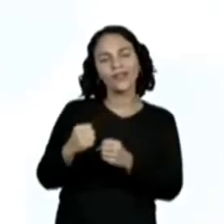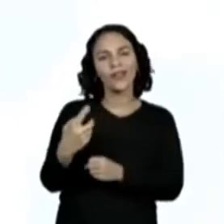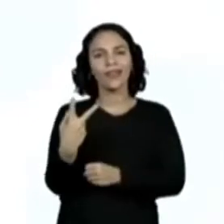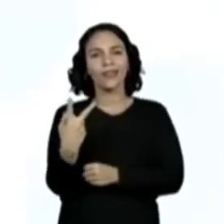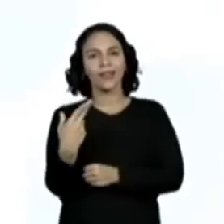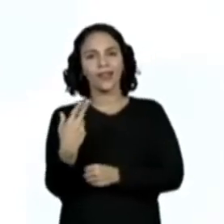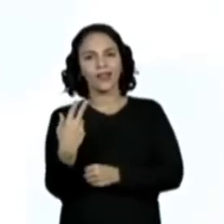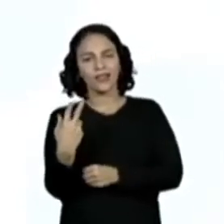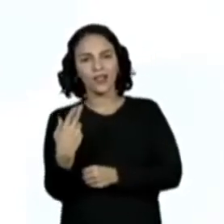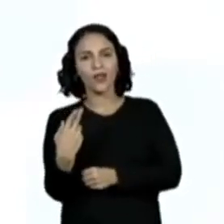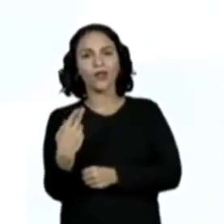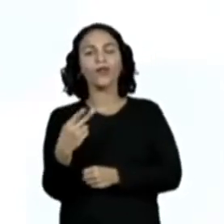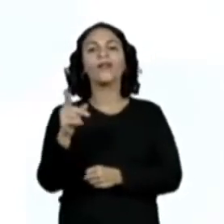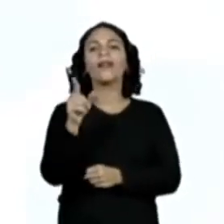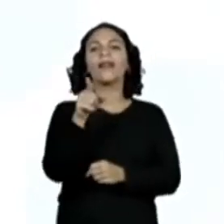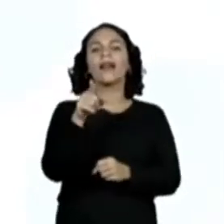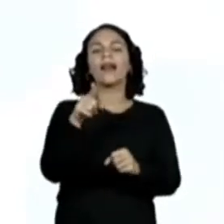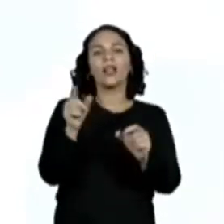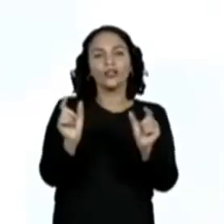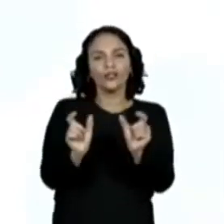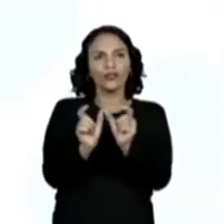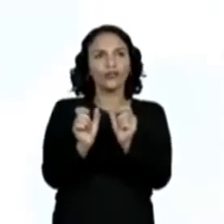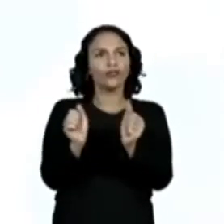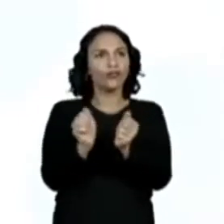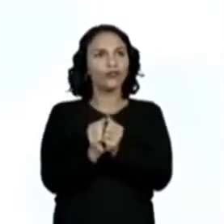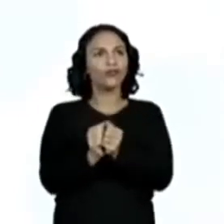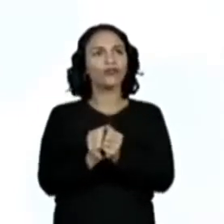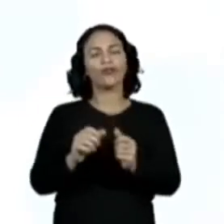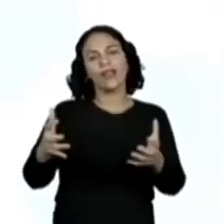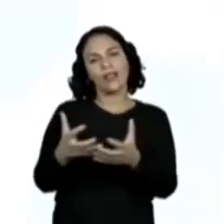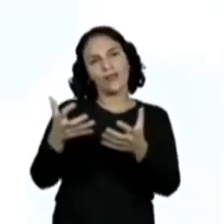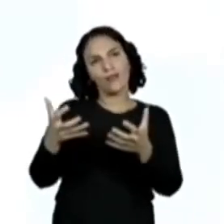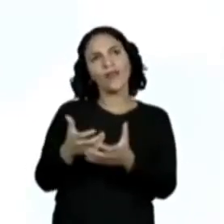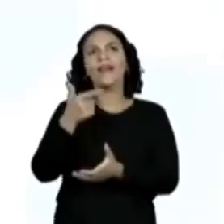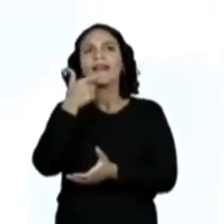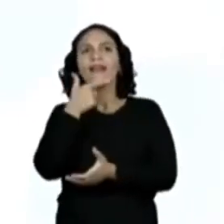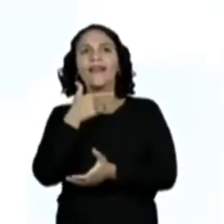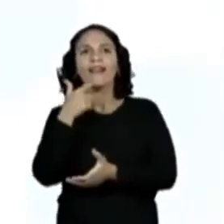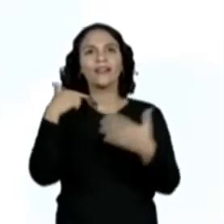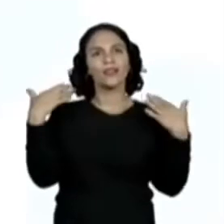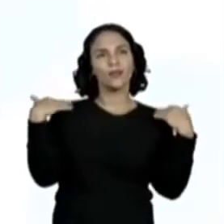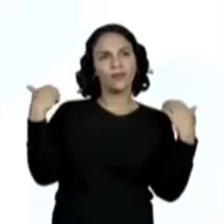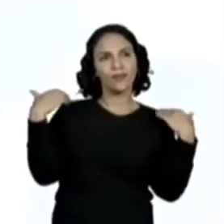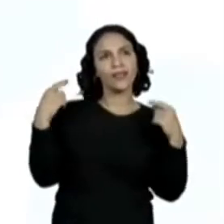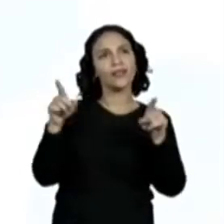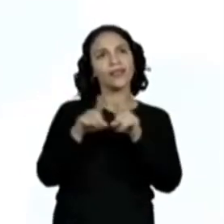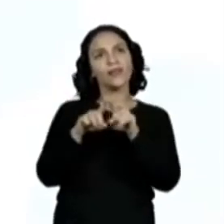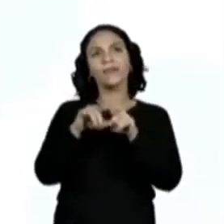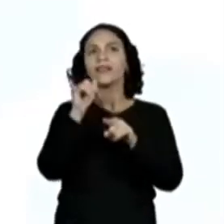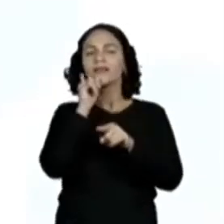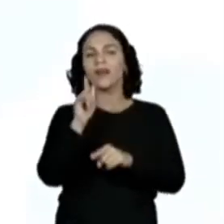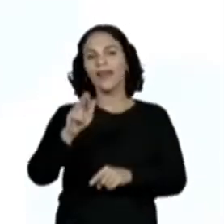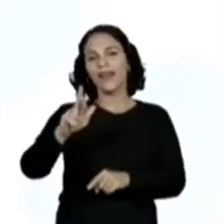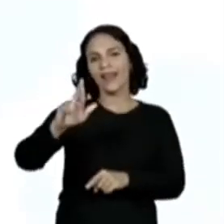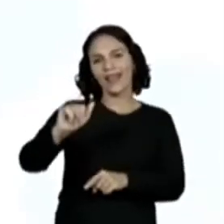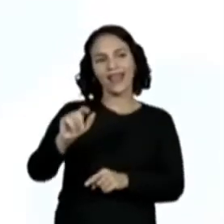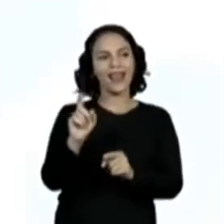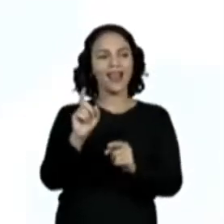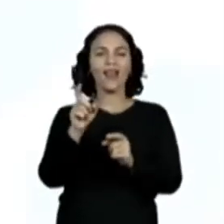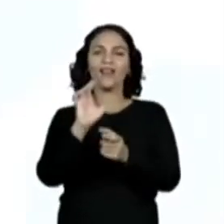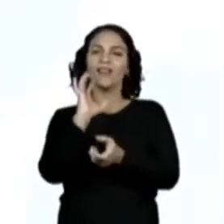tesoura, dígrafos, repolho, queijo, passeio e encontros consonantais, graveto,